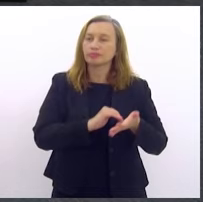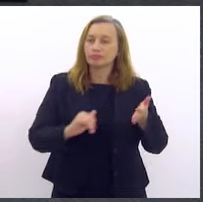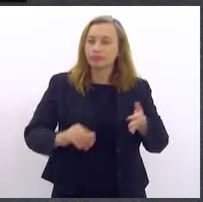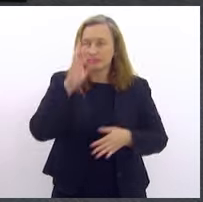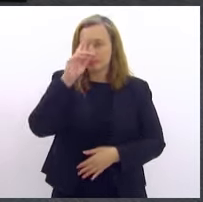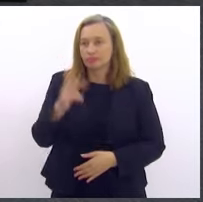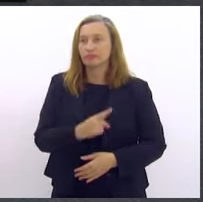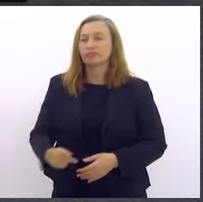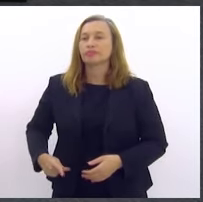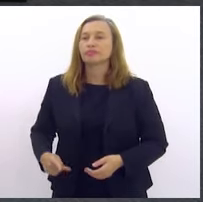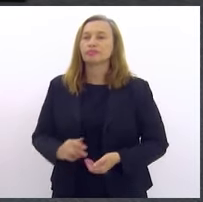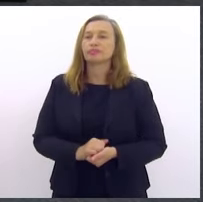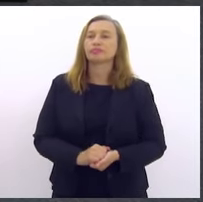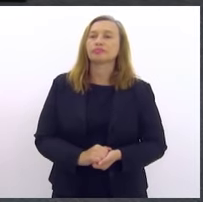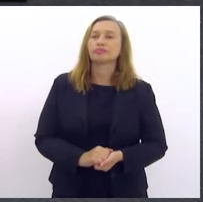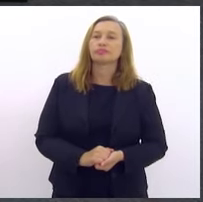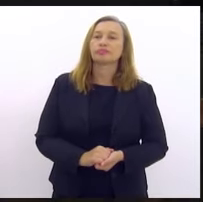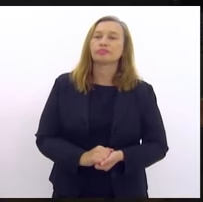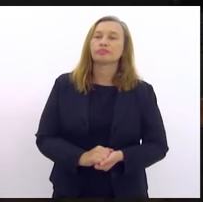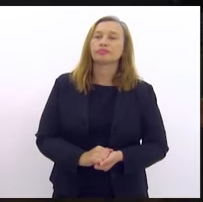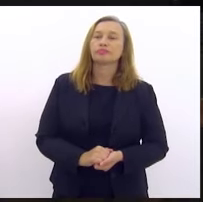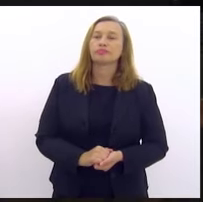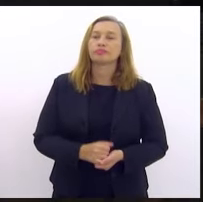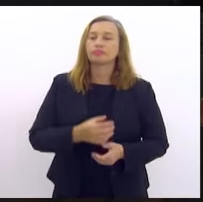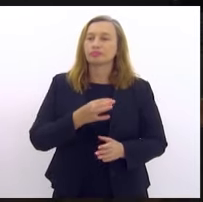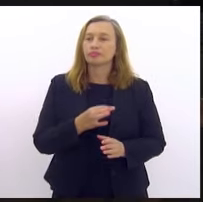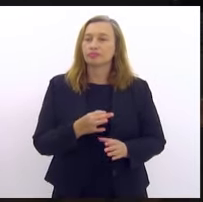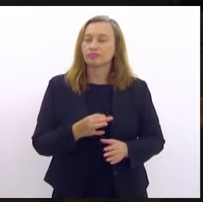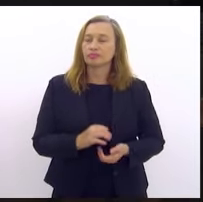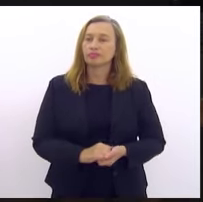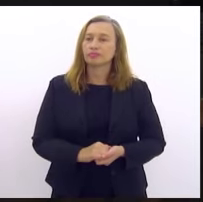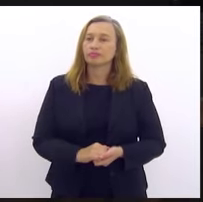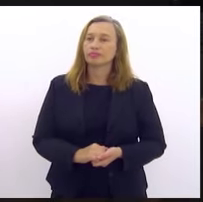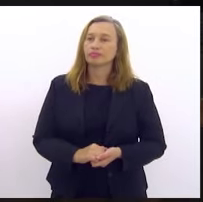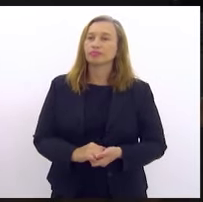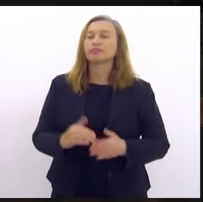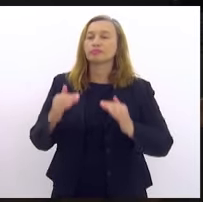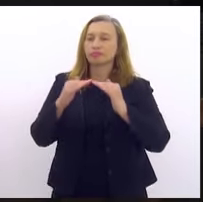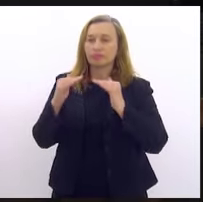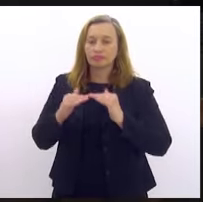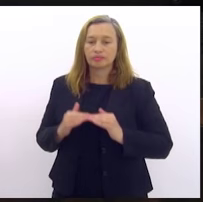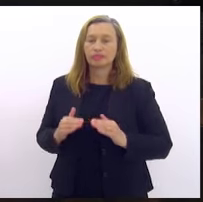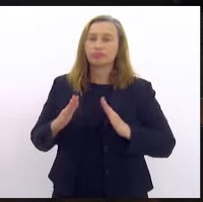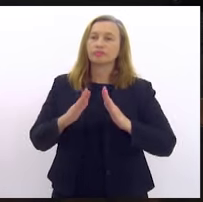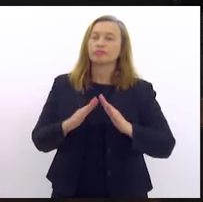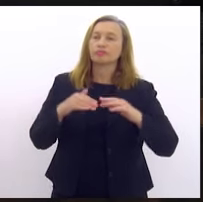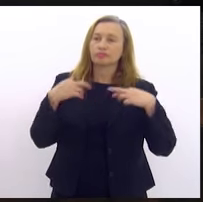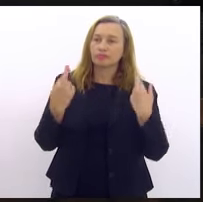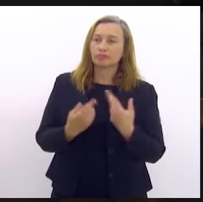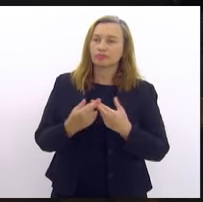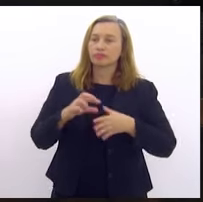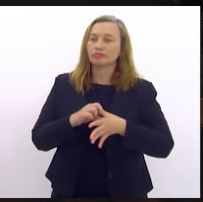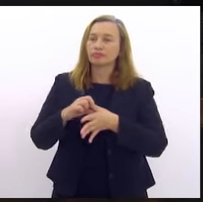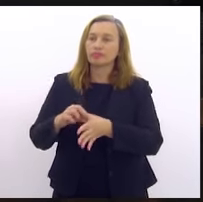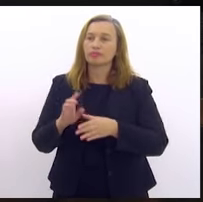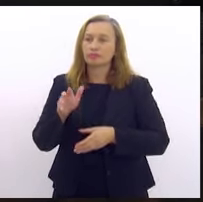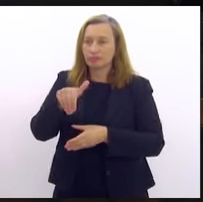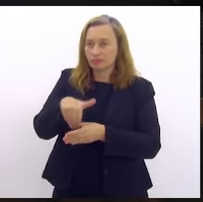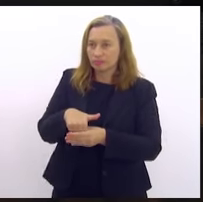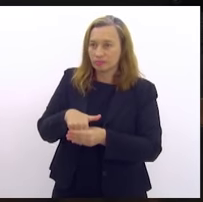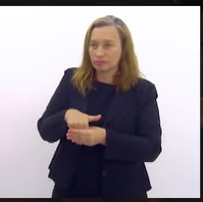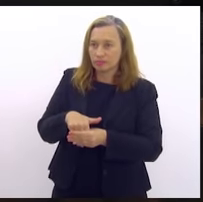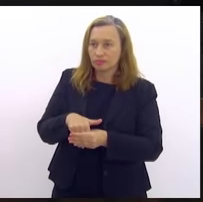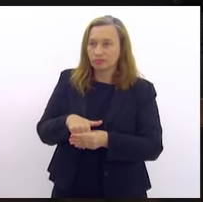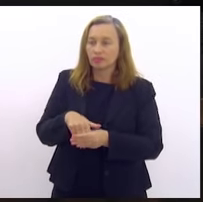derrubada, presidente. Com os pareceres emitidos, conforme acordo no Colégio de Líderes, iremos votar